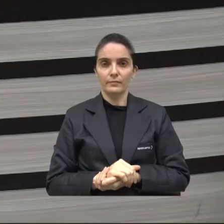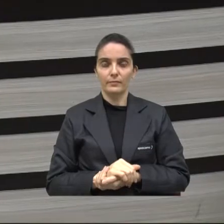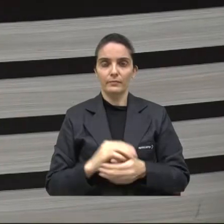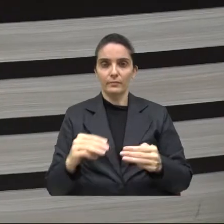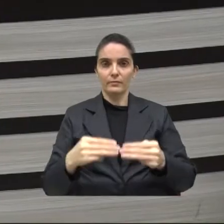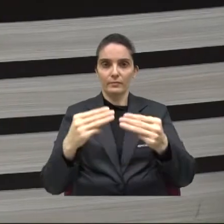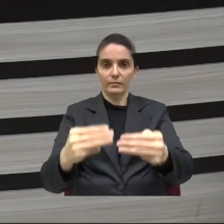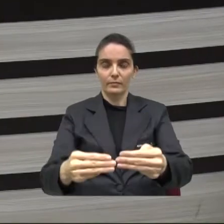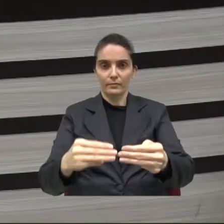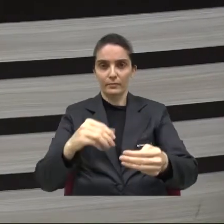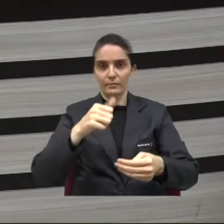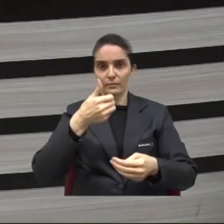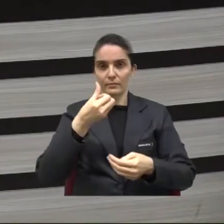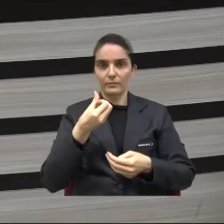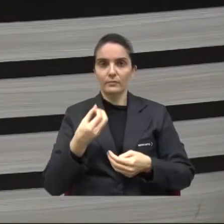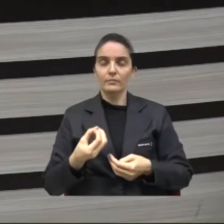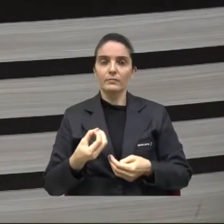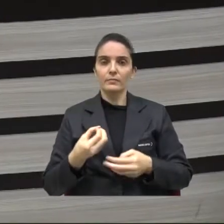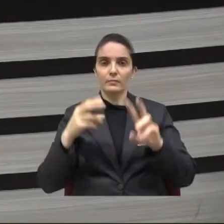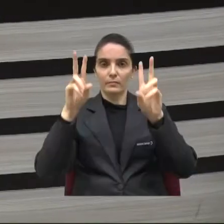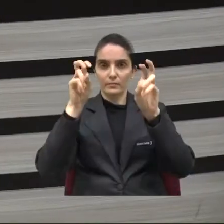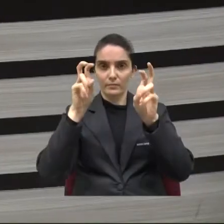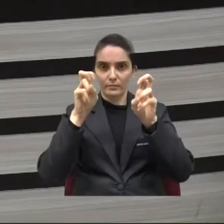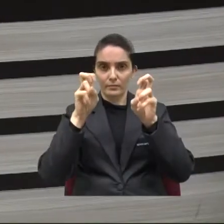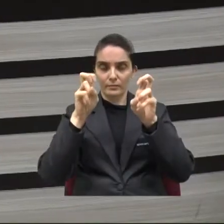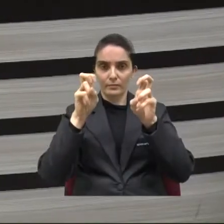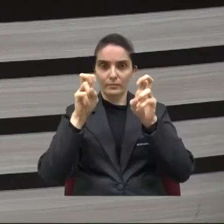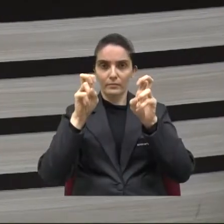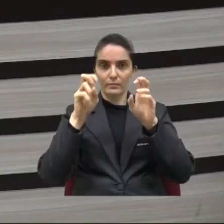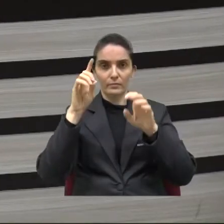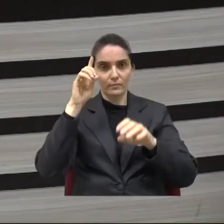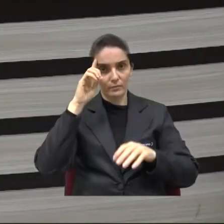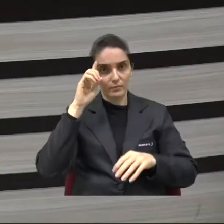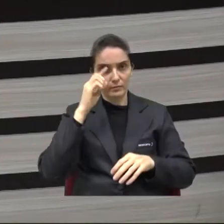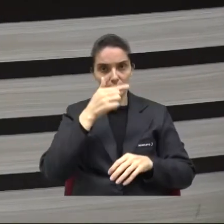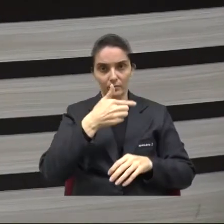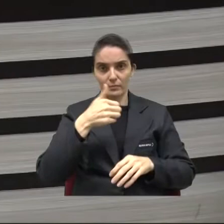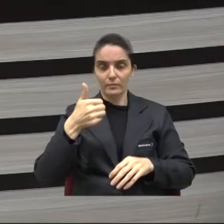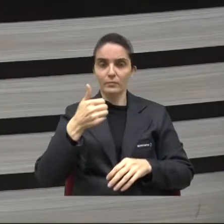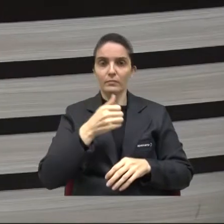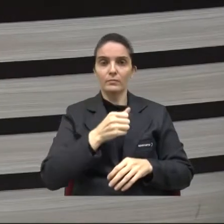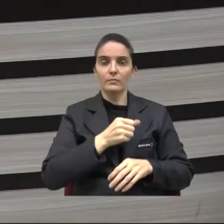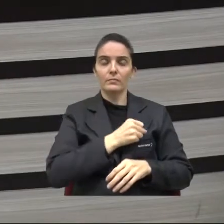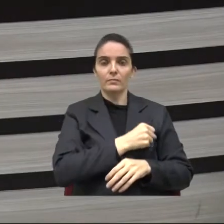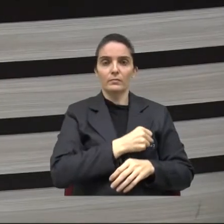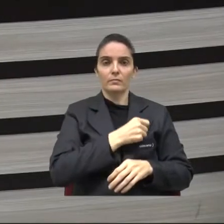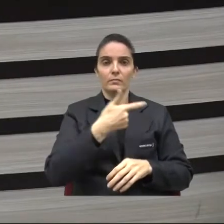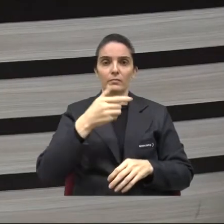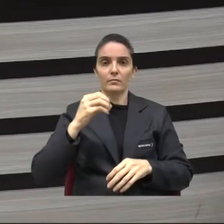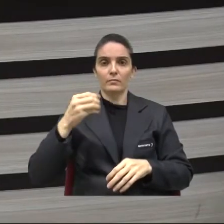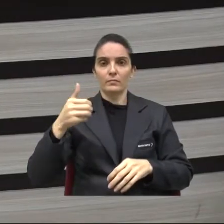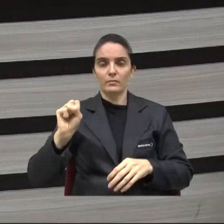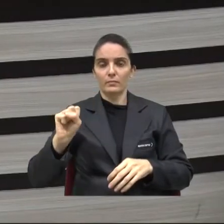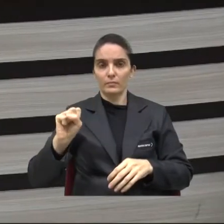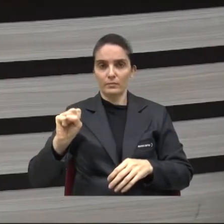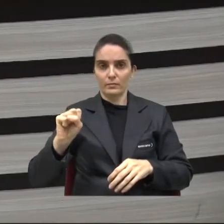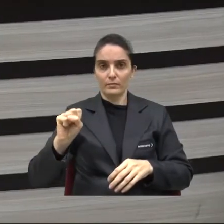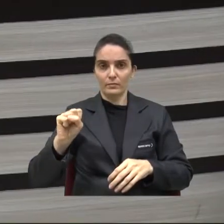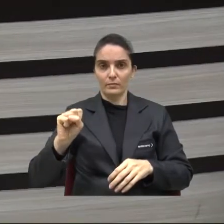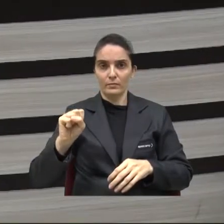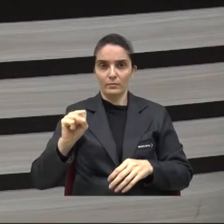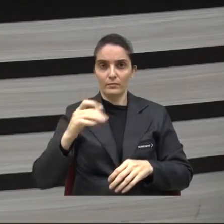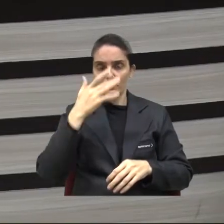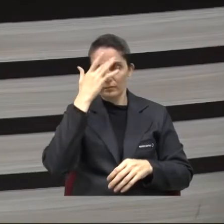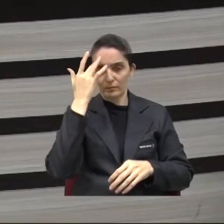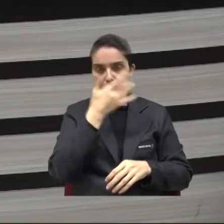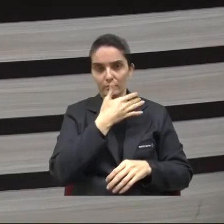Moção número 160, assunto: considerando que no dia 21 de agosto de 2018, dia de seu aniversário, faleceu em